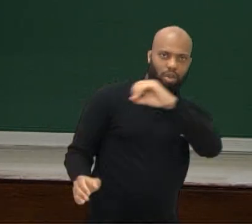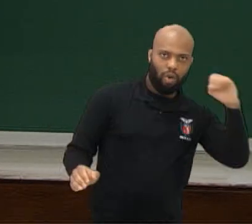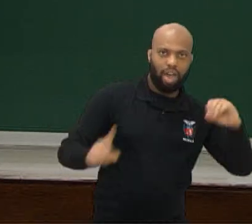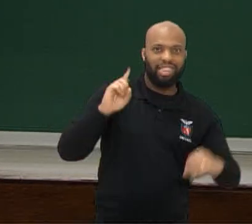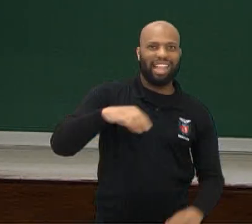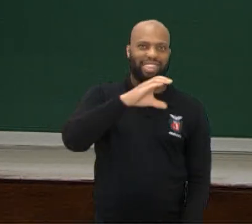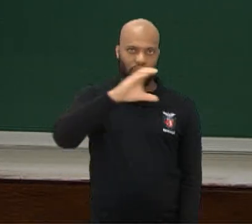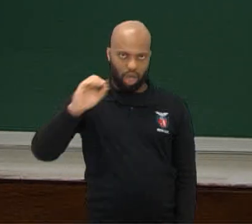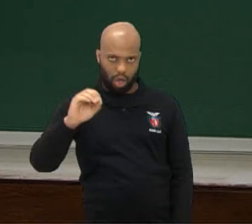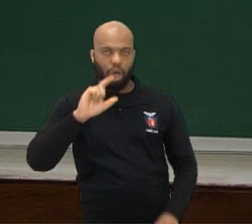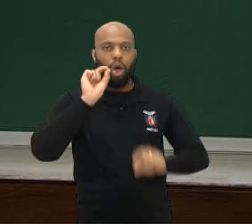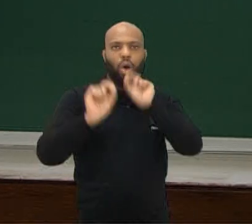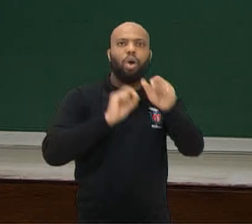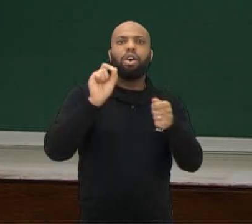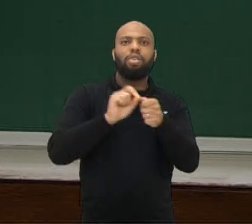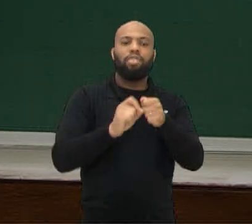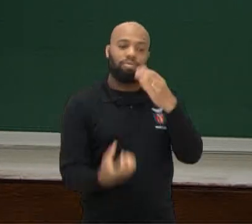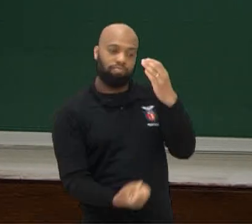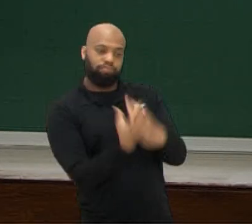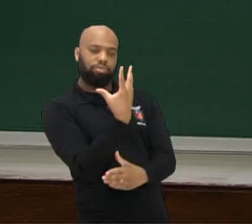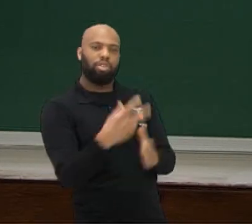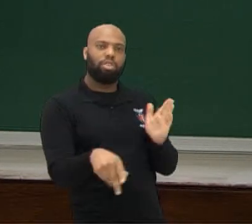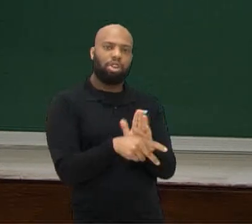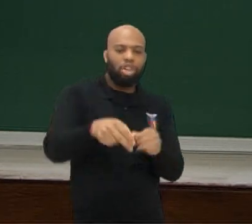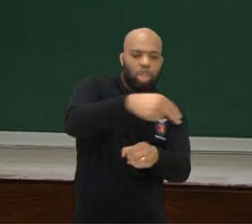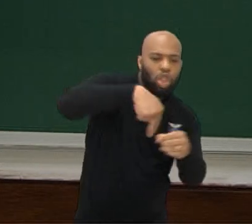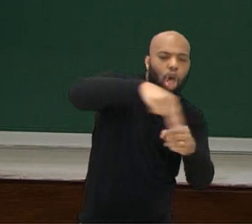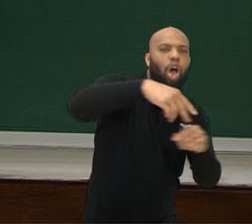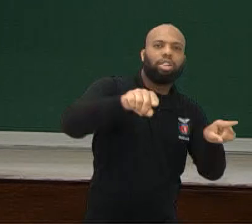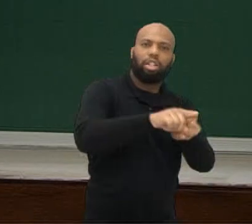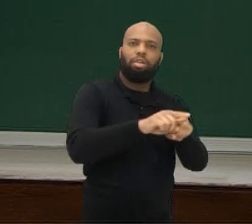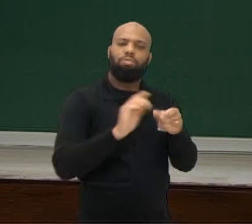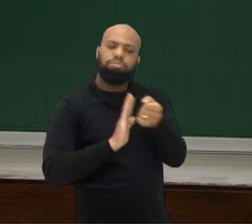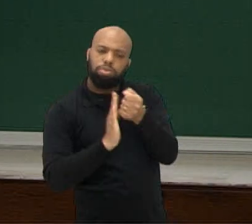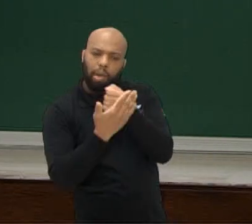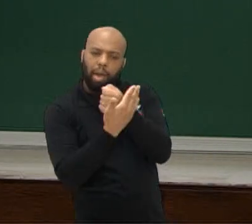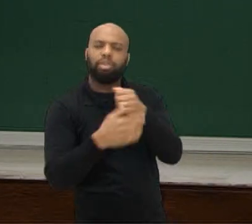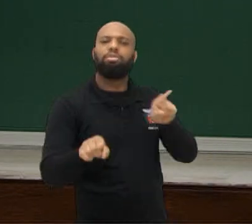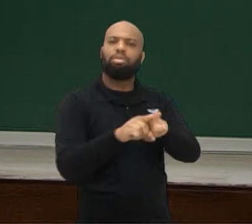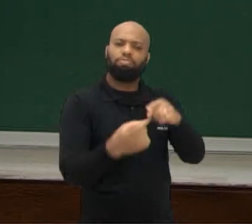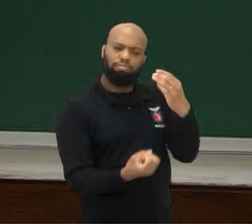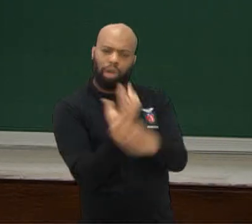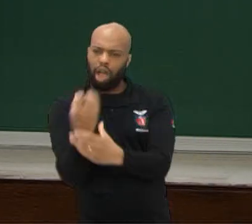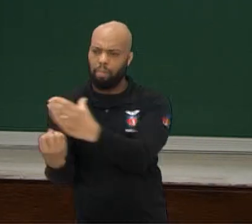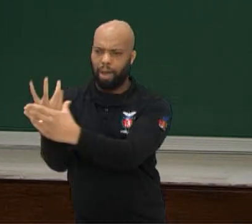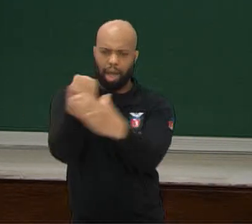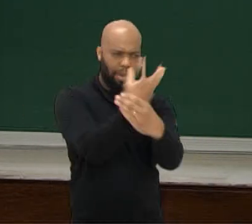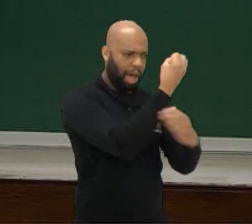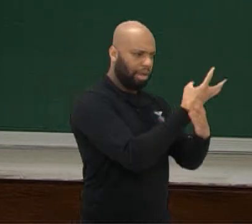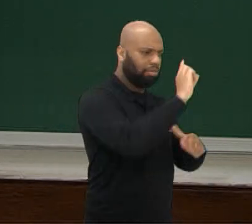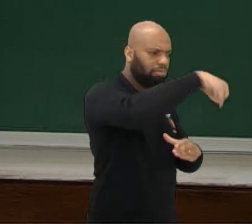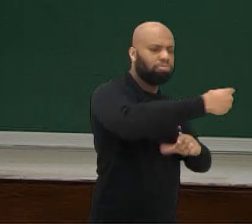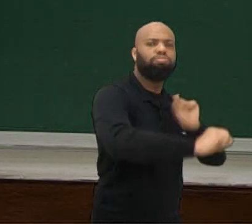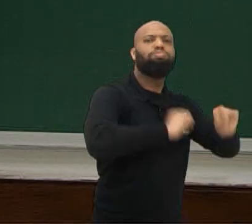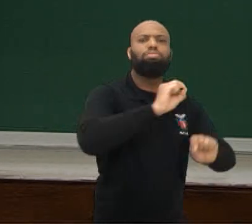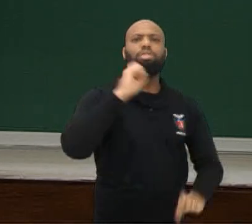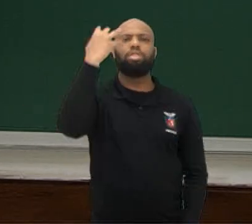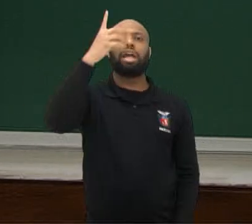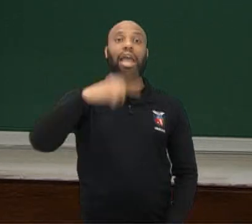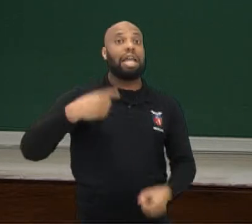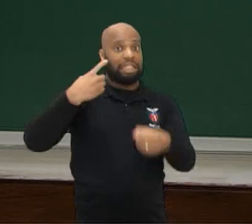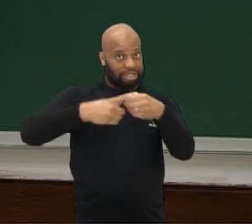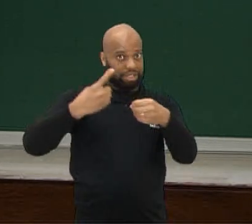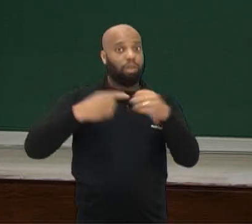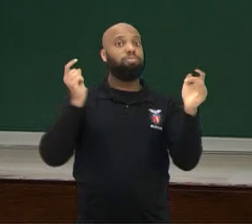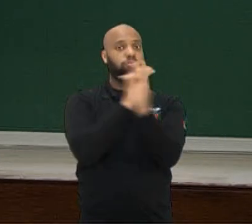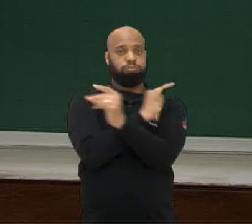ali fazendo com que surjam núcleos, vilarejos, enfim, instalações que depois vão se tornar cidades,